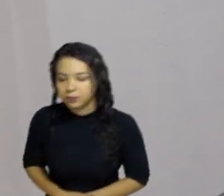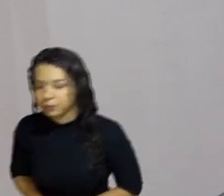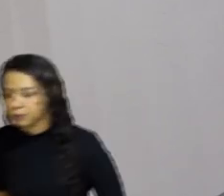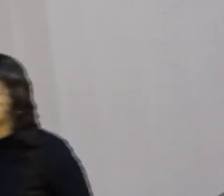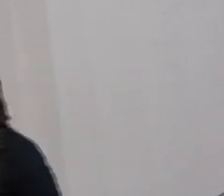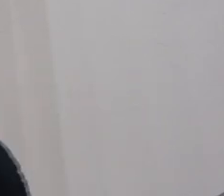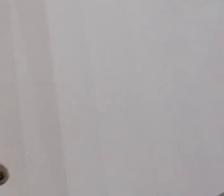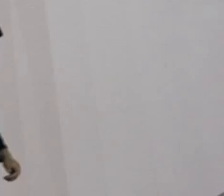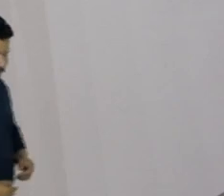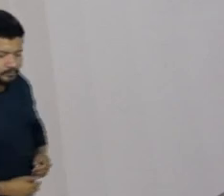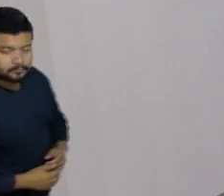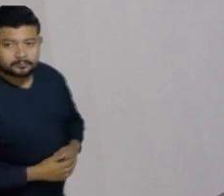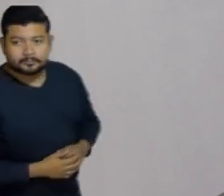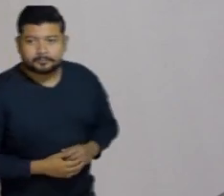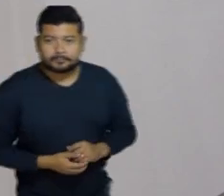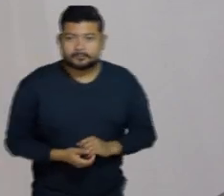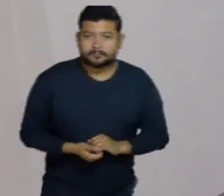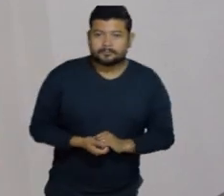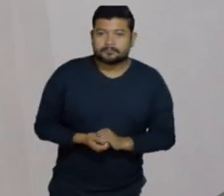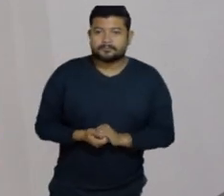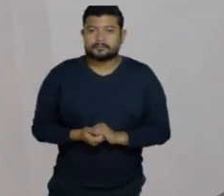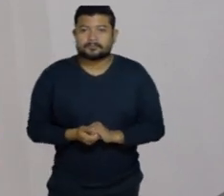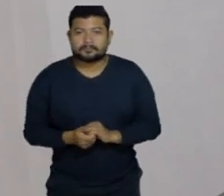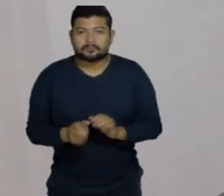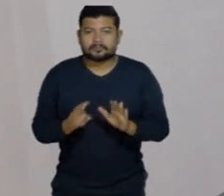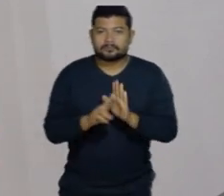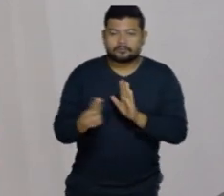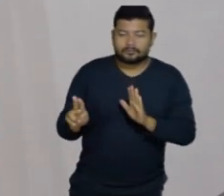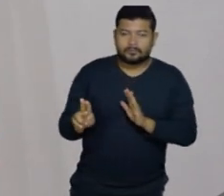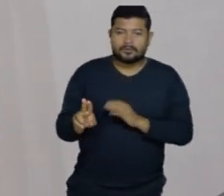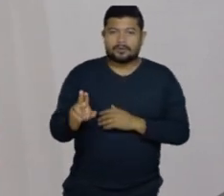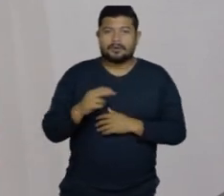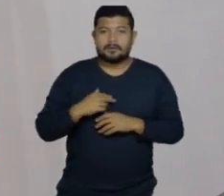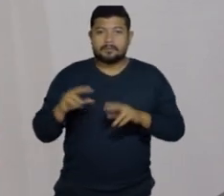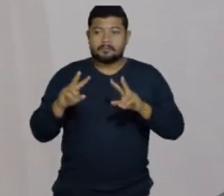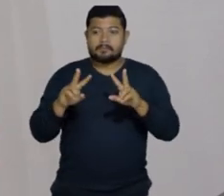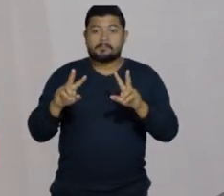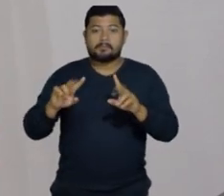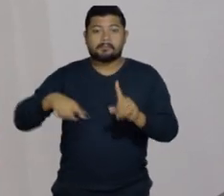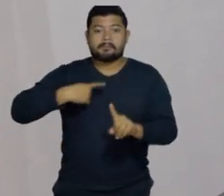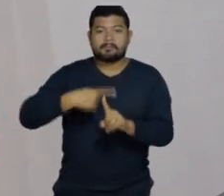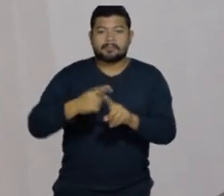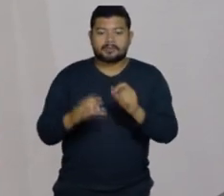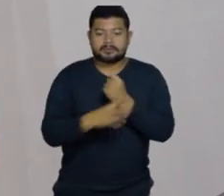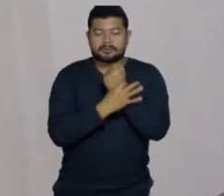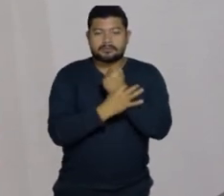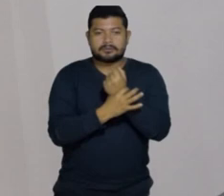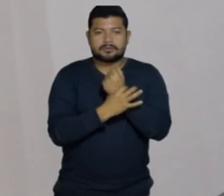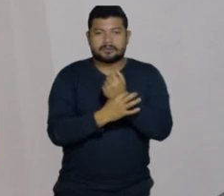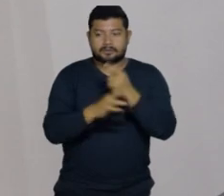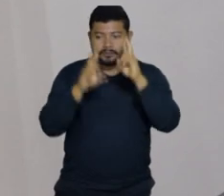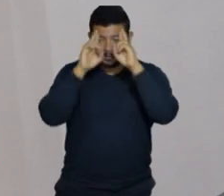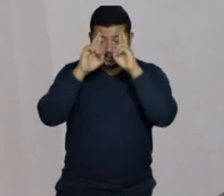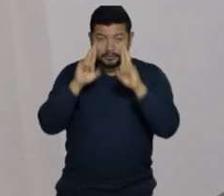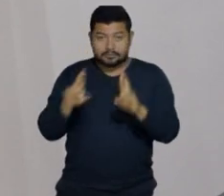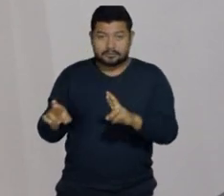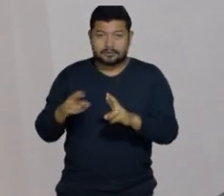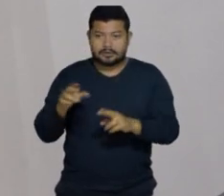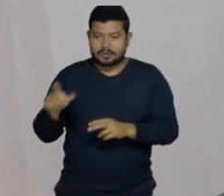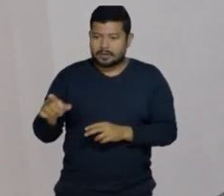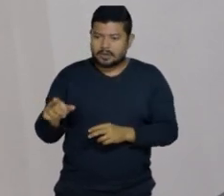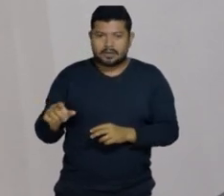deputado Egídio, com o lema "Por mais segurança, mobilidade e respeito". Pastrana tem sido um profissional dedicado e